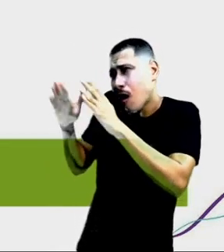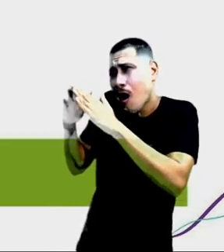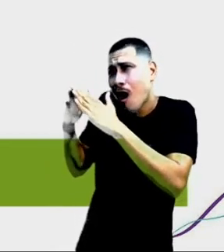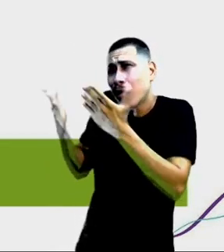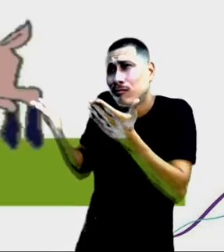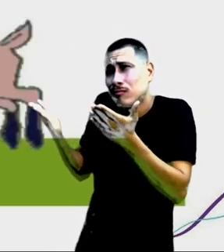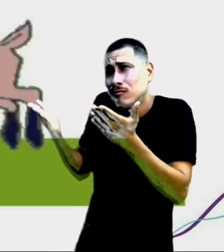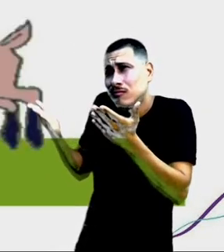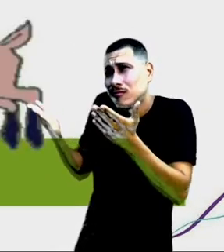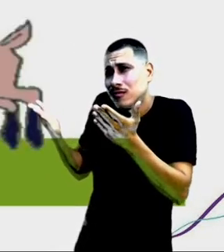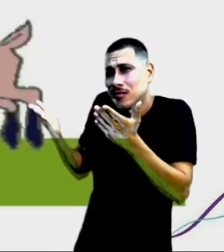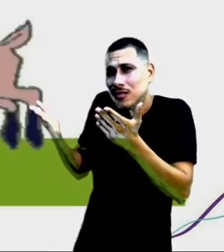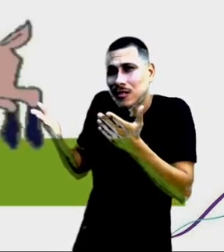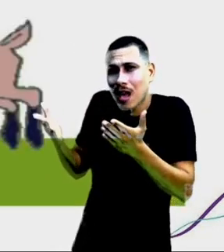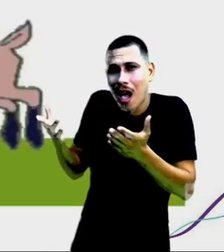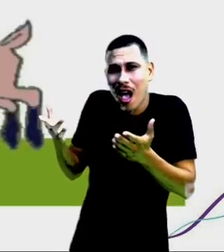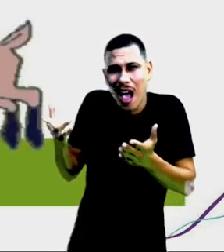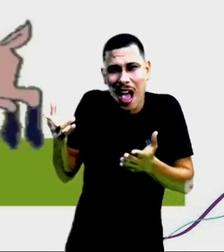é a